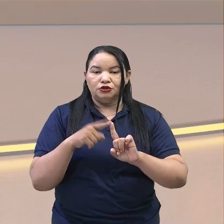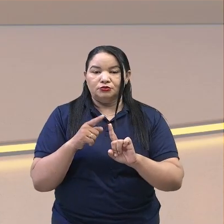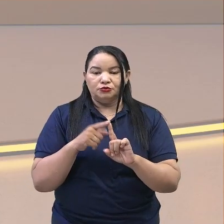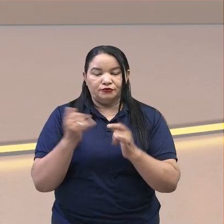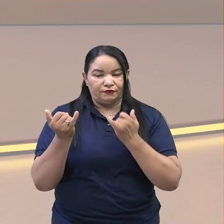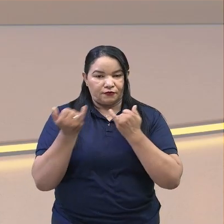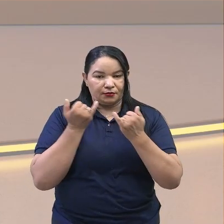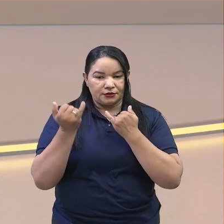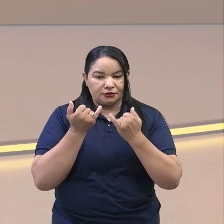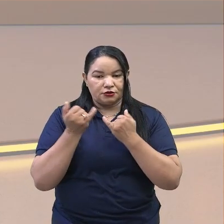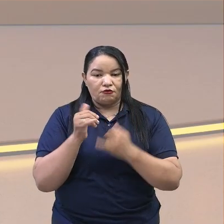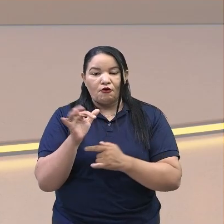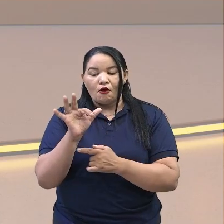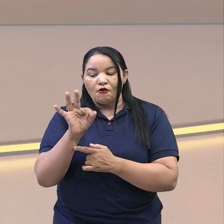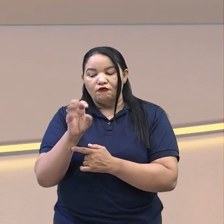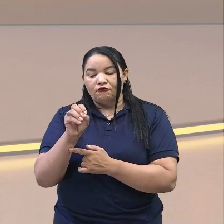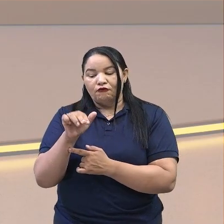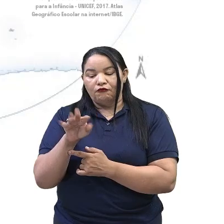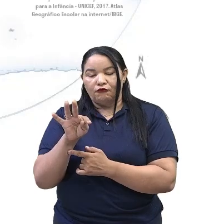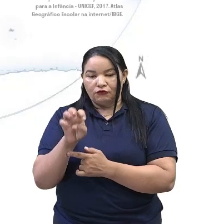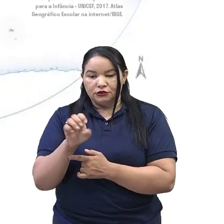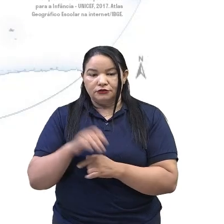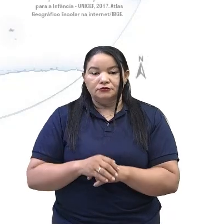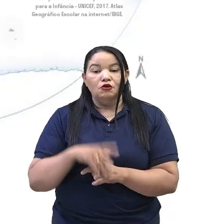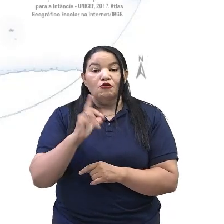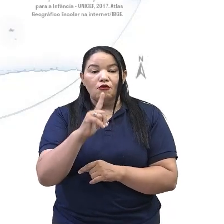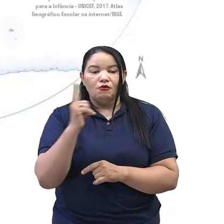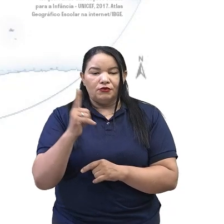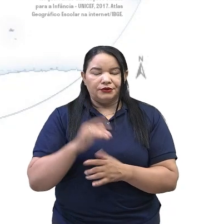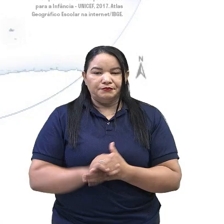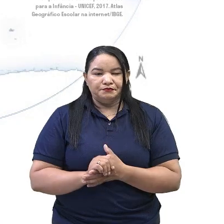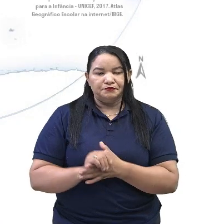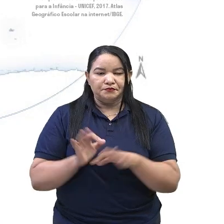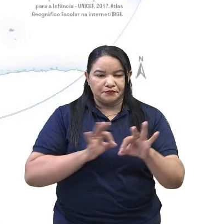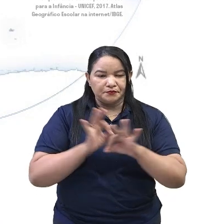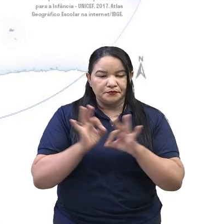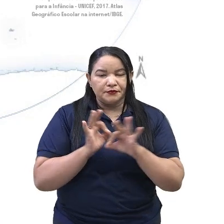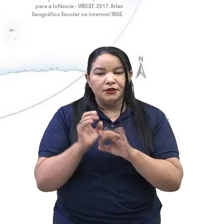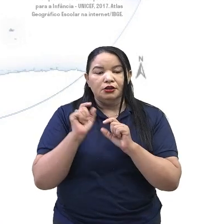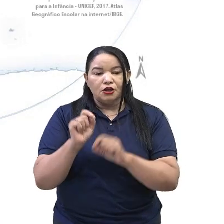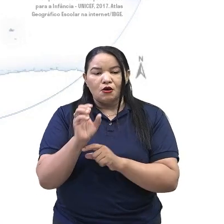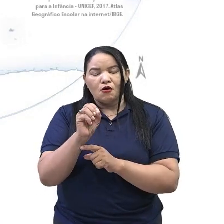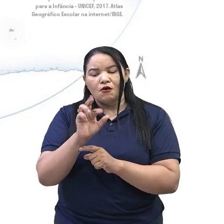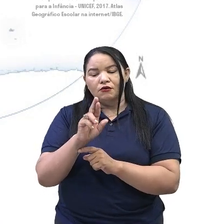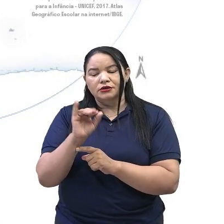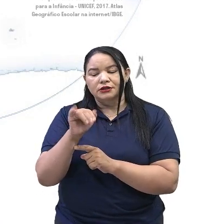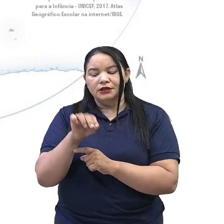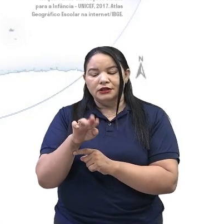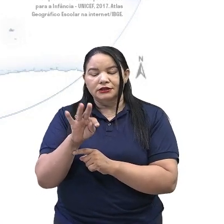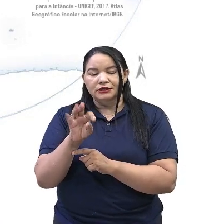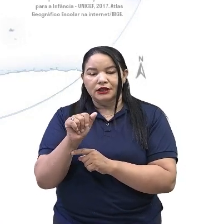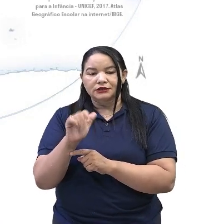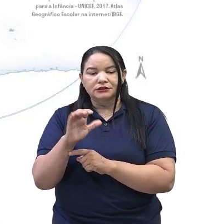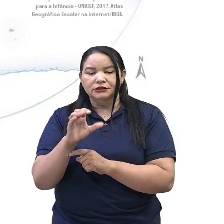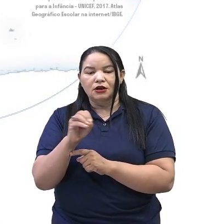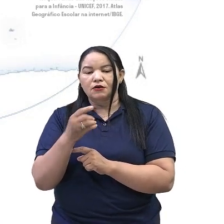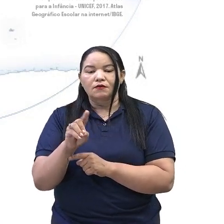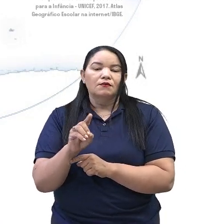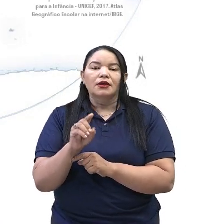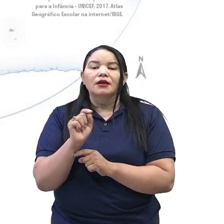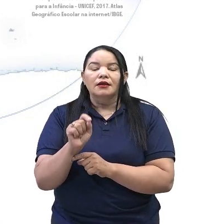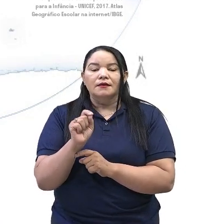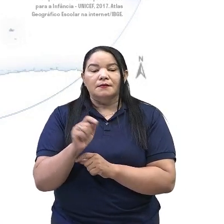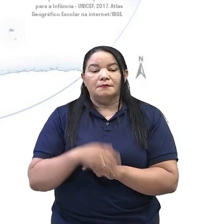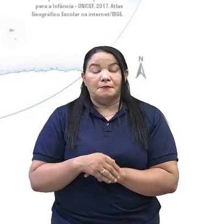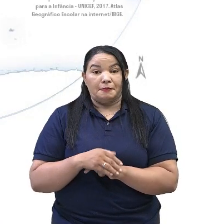Prosseguindo, a gente tem também a orientação, e a gente vai entender um pouco o que é a orientação do nosso mapa. A orientação ela